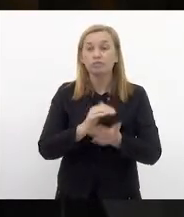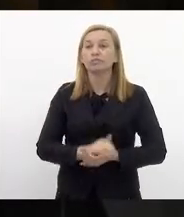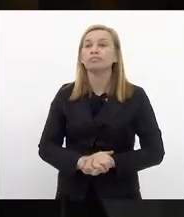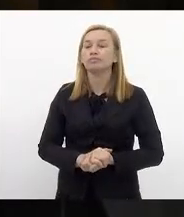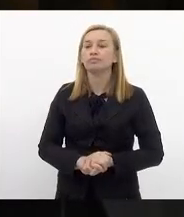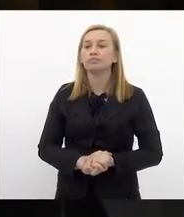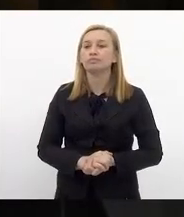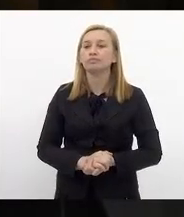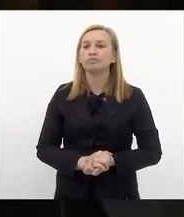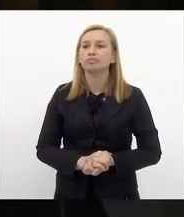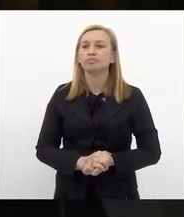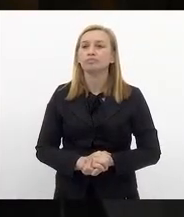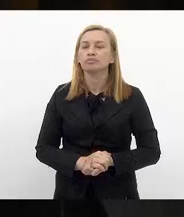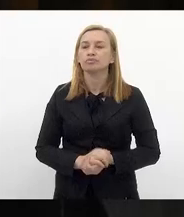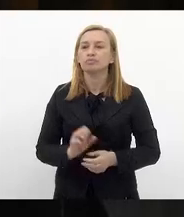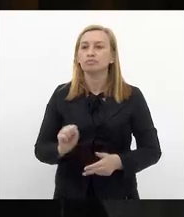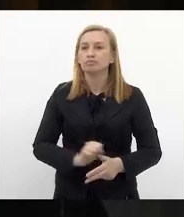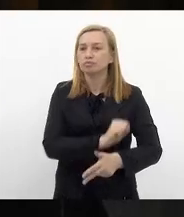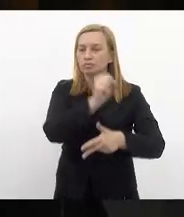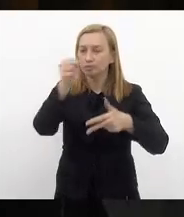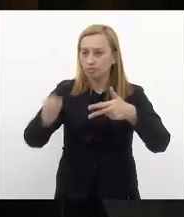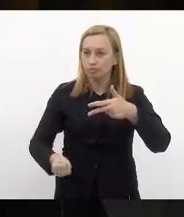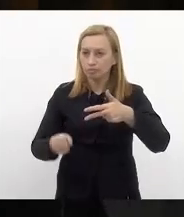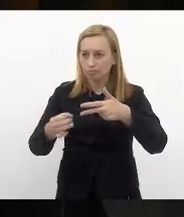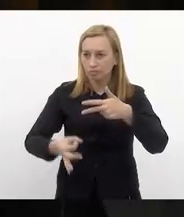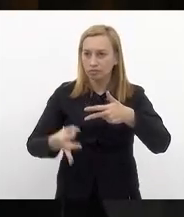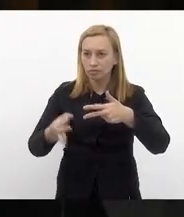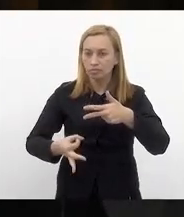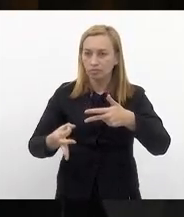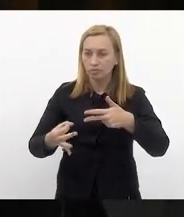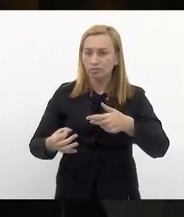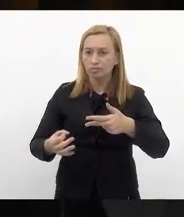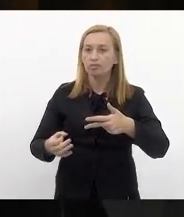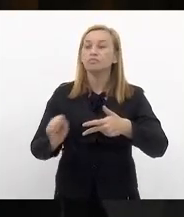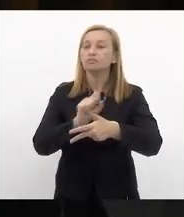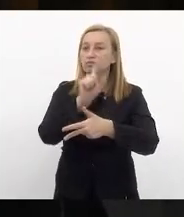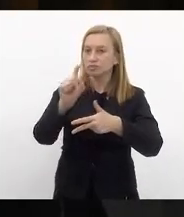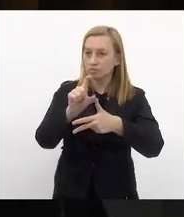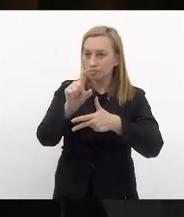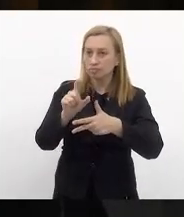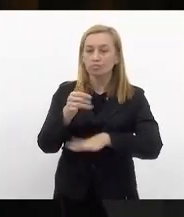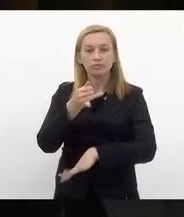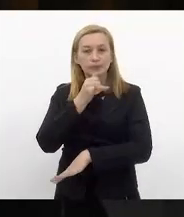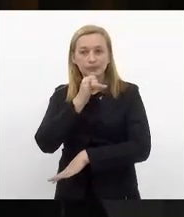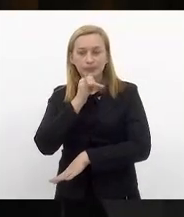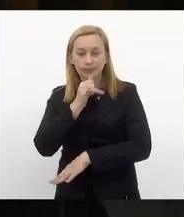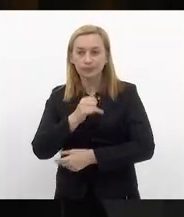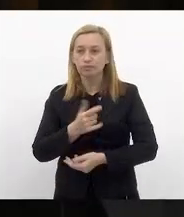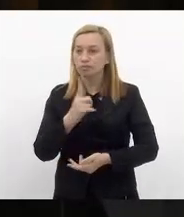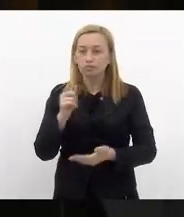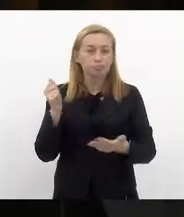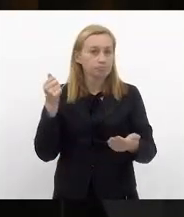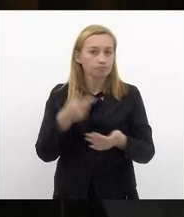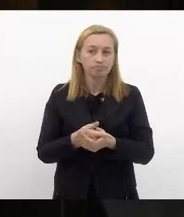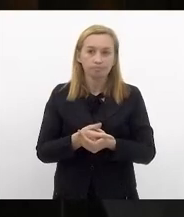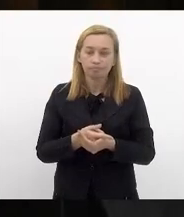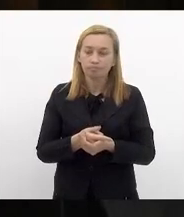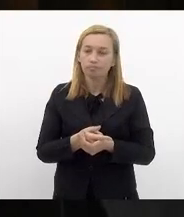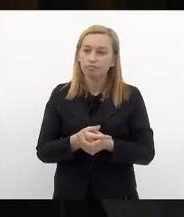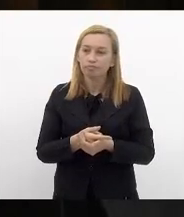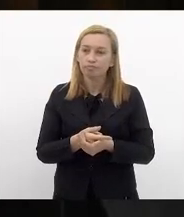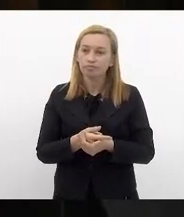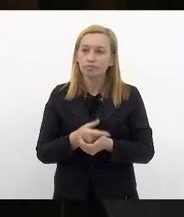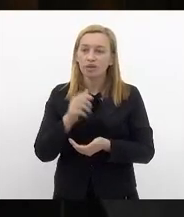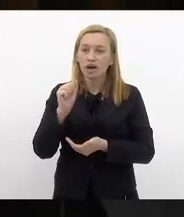A maior parte dos poderes do Estado do Rio de Janeiro, Poder Executivo, por exemplo, já não paga